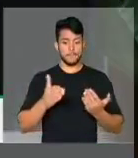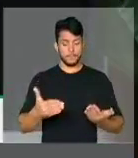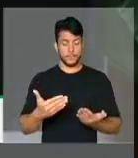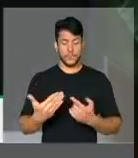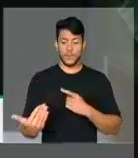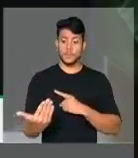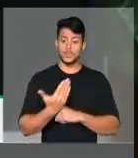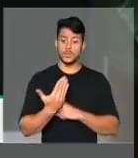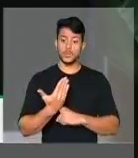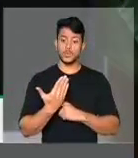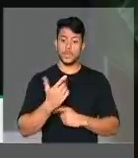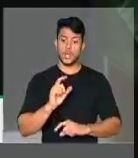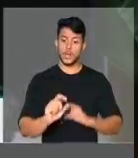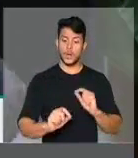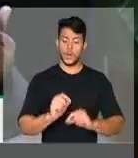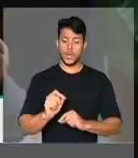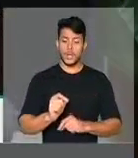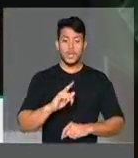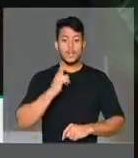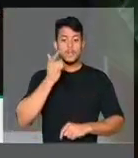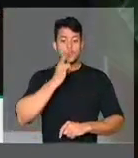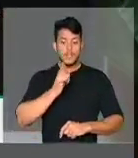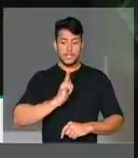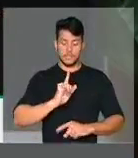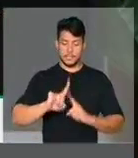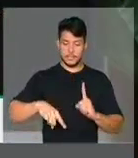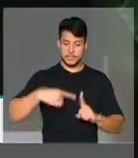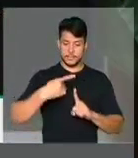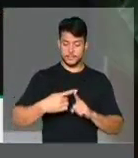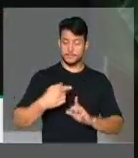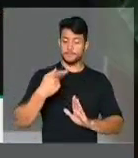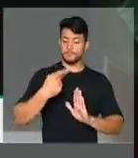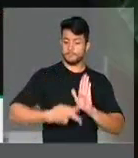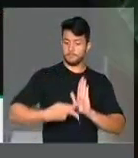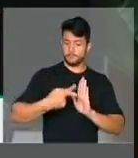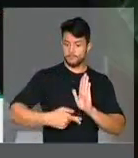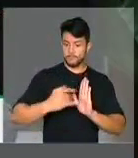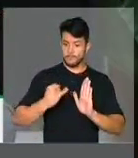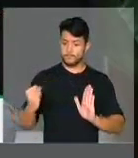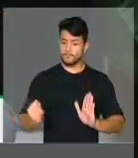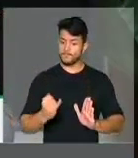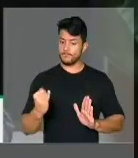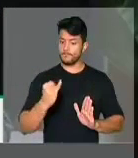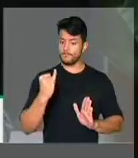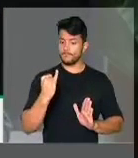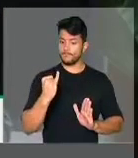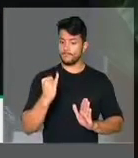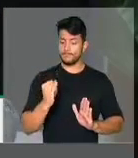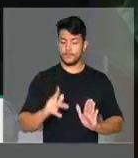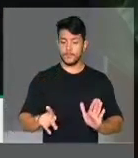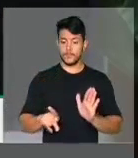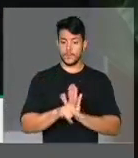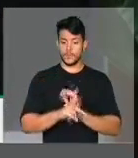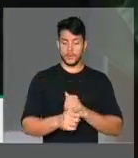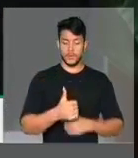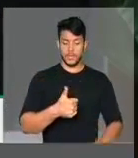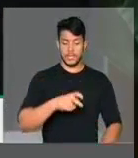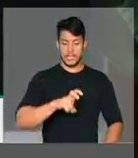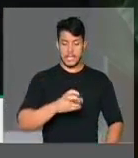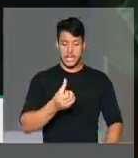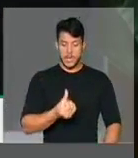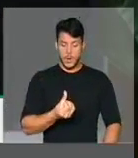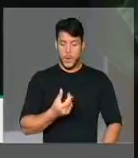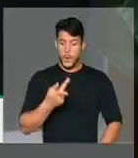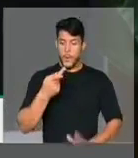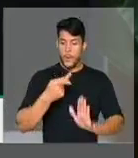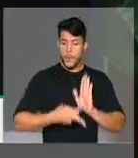senhoras e senhores deputados, a tocar projetos importantes dos 156 projetos de